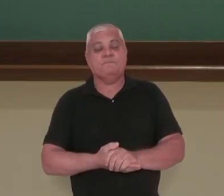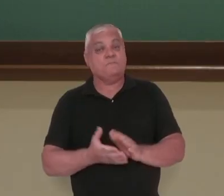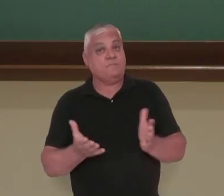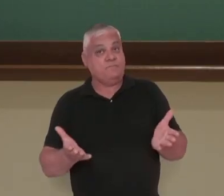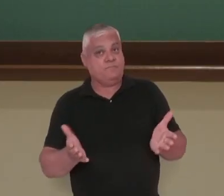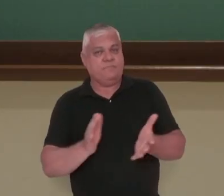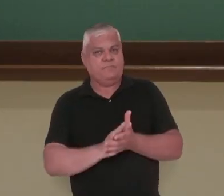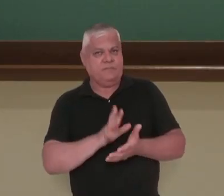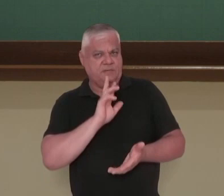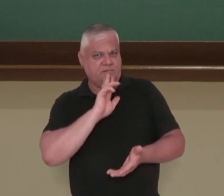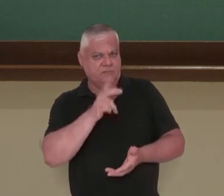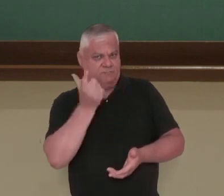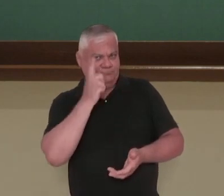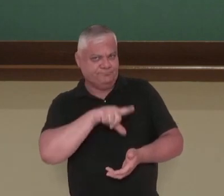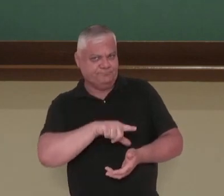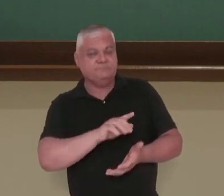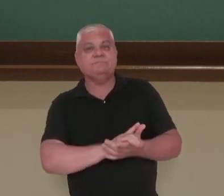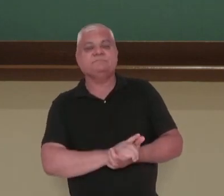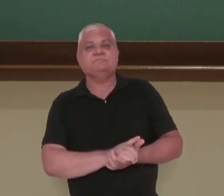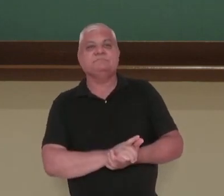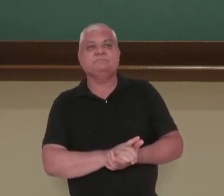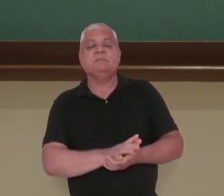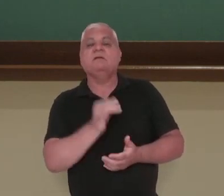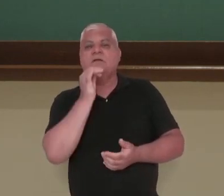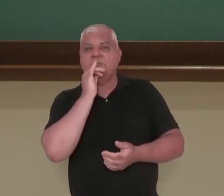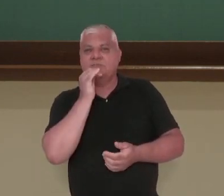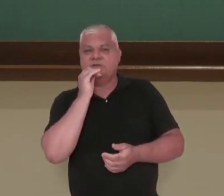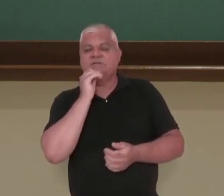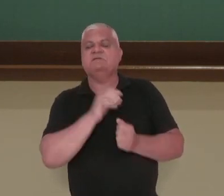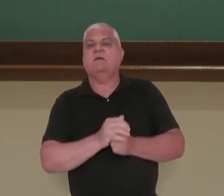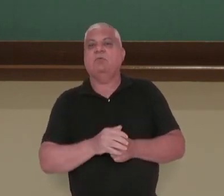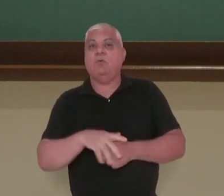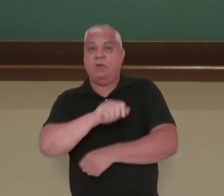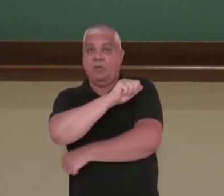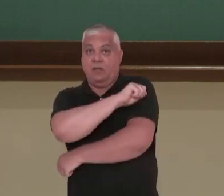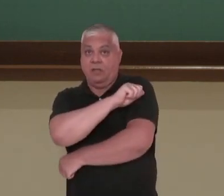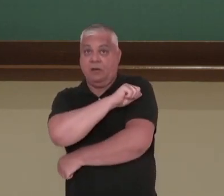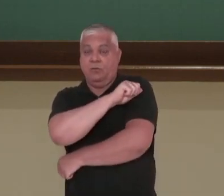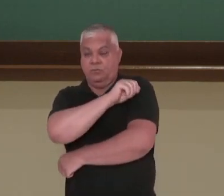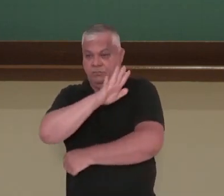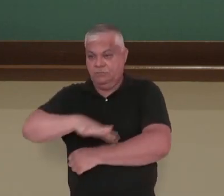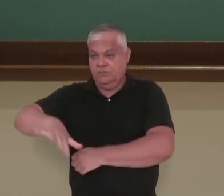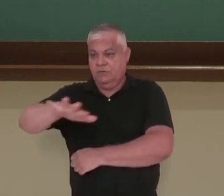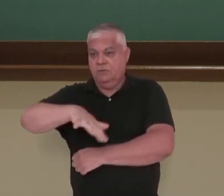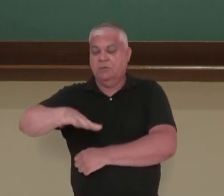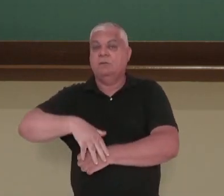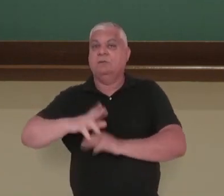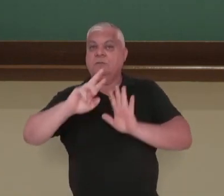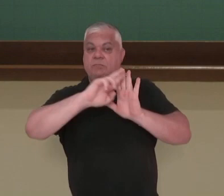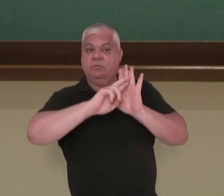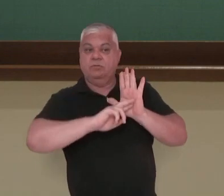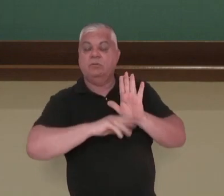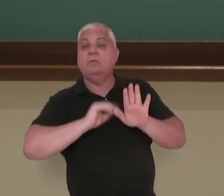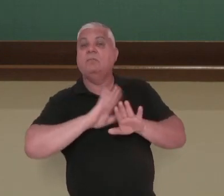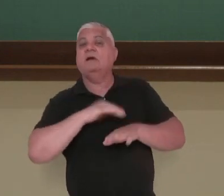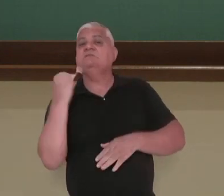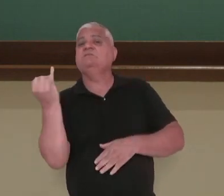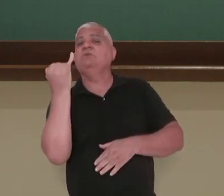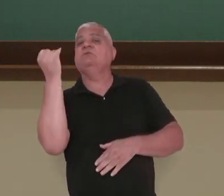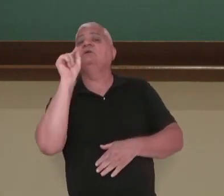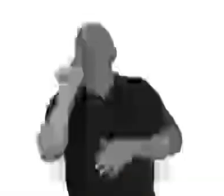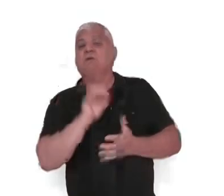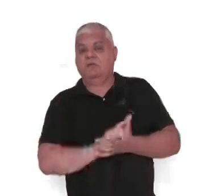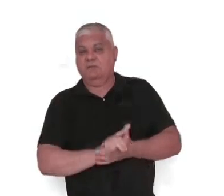Então, alunos, conseguiram responder? Perguntei para vocês, entre os vários direitos dos alunos no ambiente escolar, qual podemos considerar o mais importante? Bom, entre os